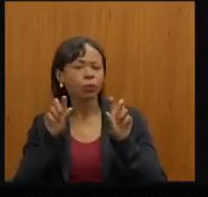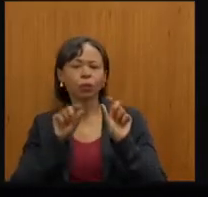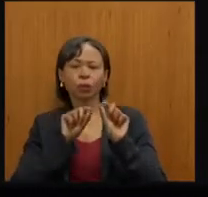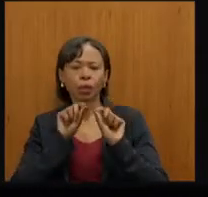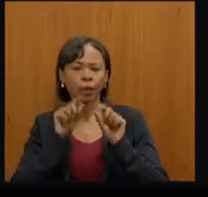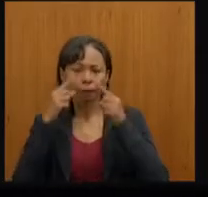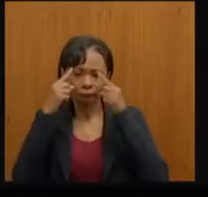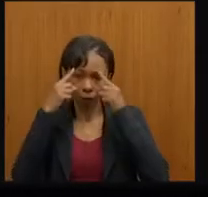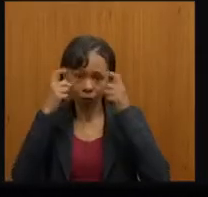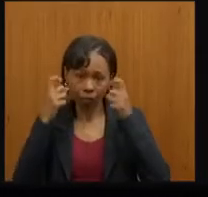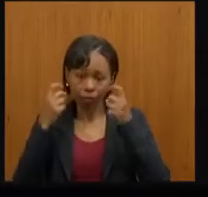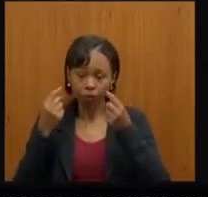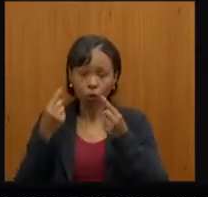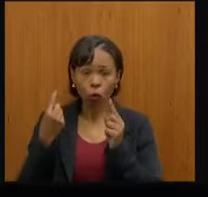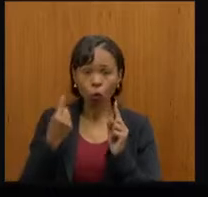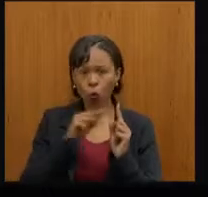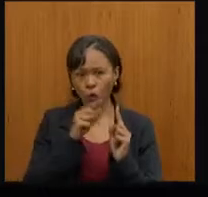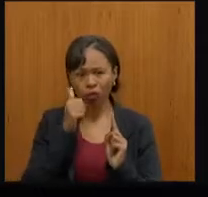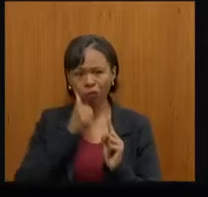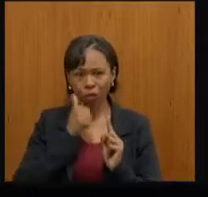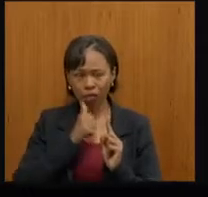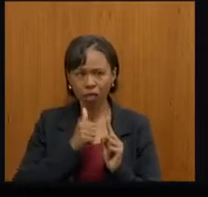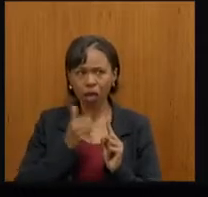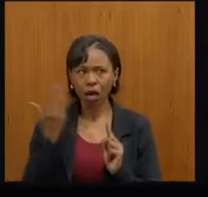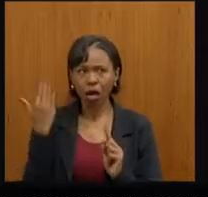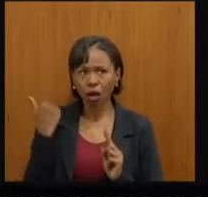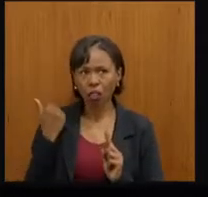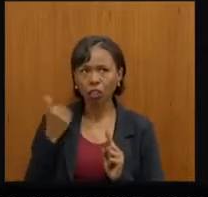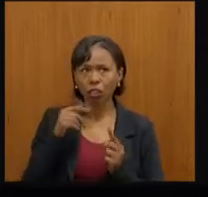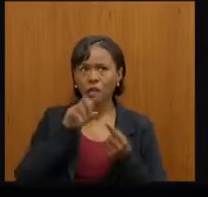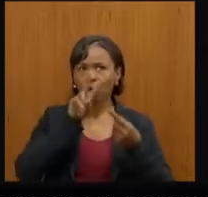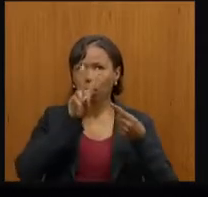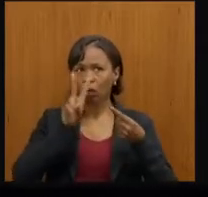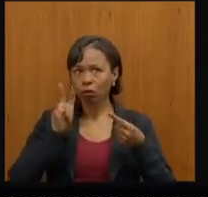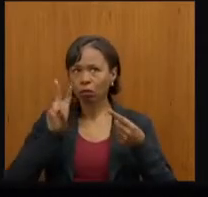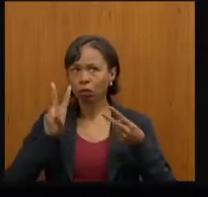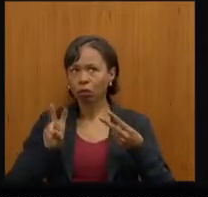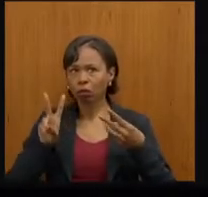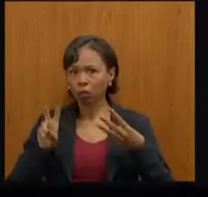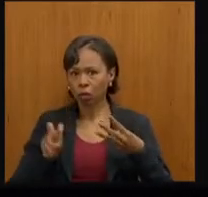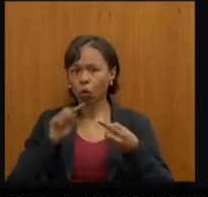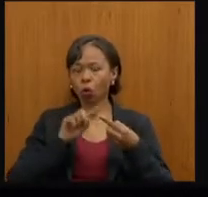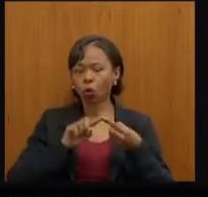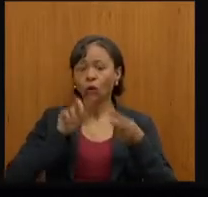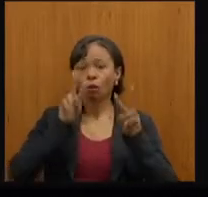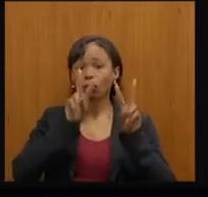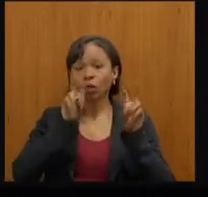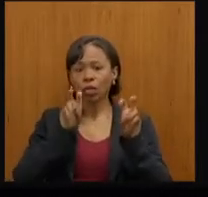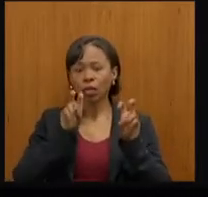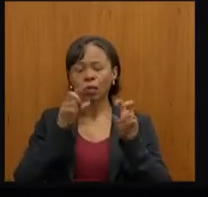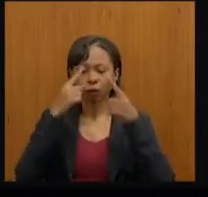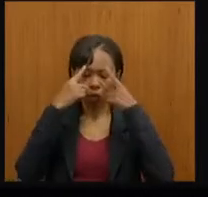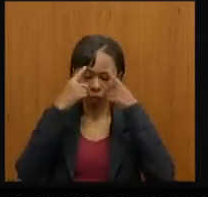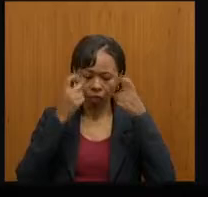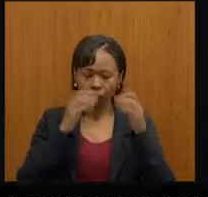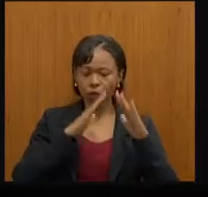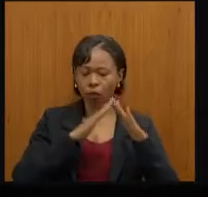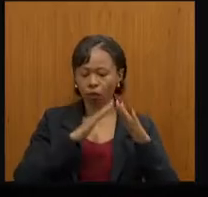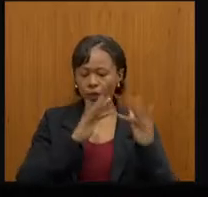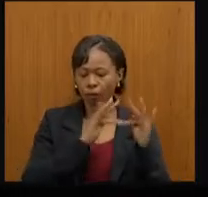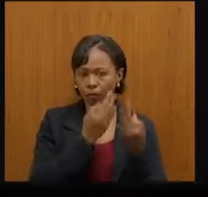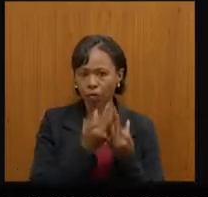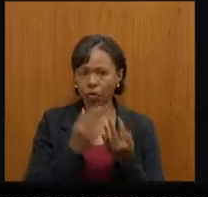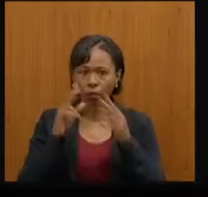dividido na época em três obtemos um ver a violência doméstica e familiar violento nos Espaços institucionais